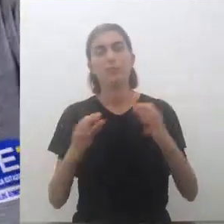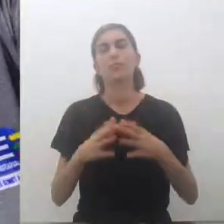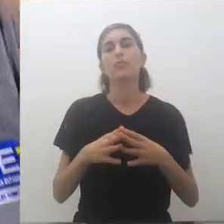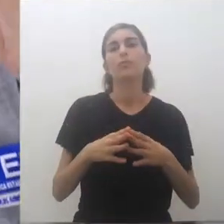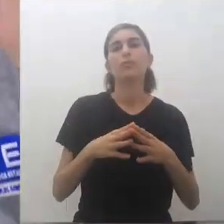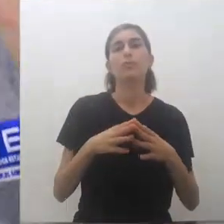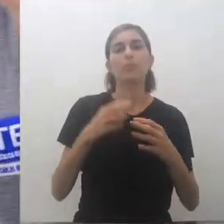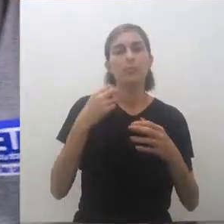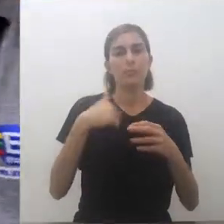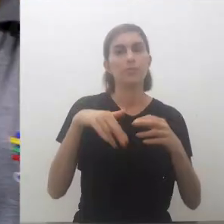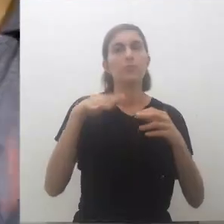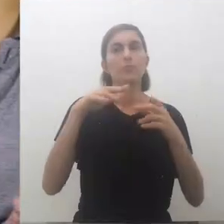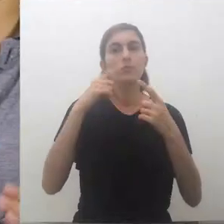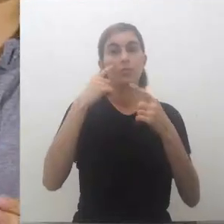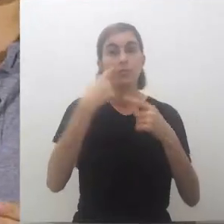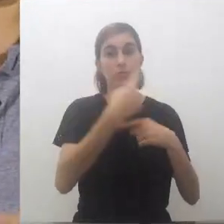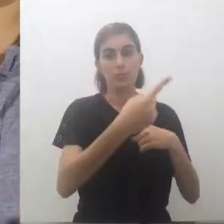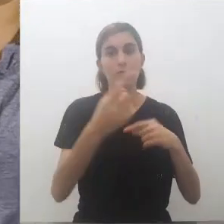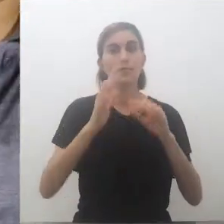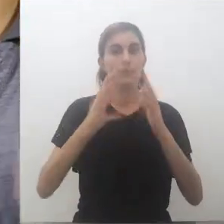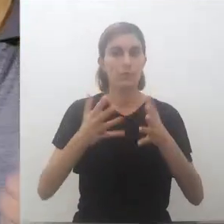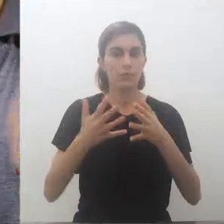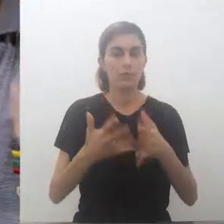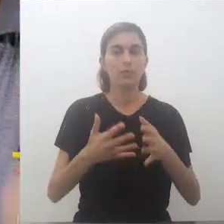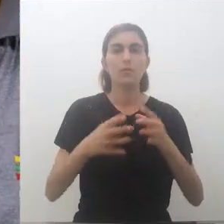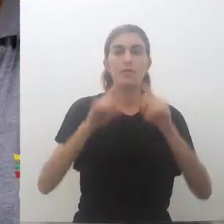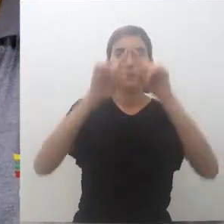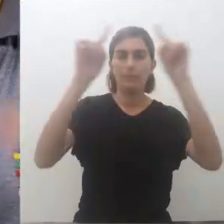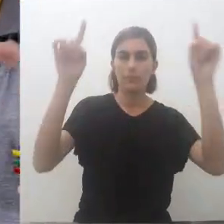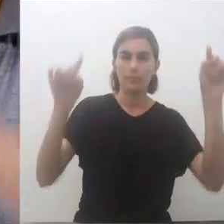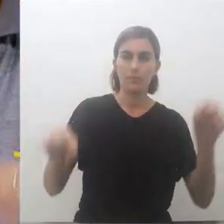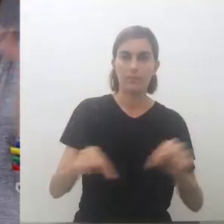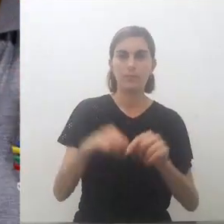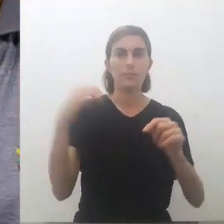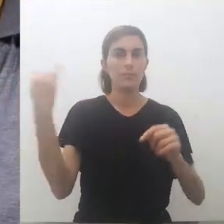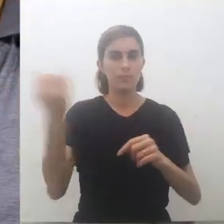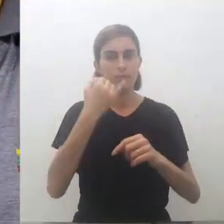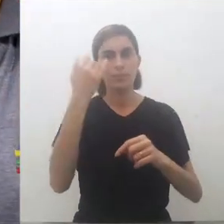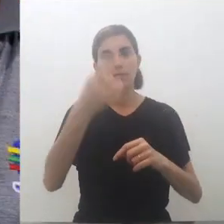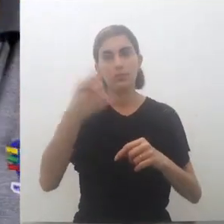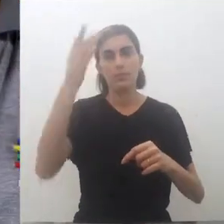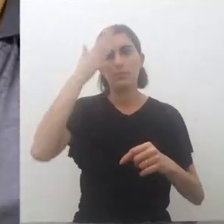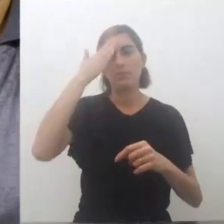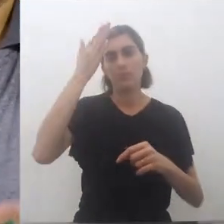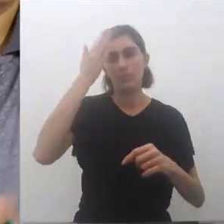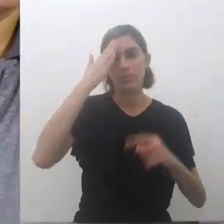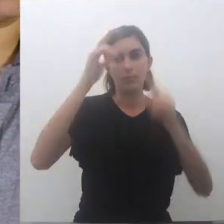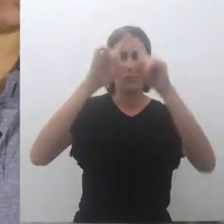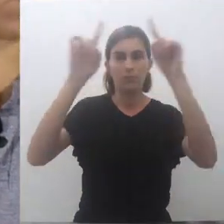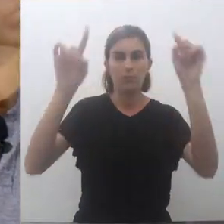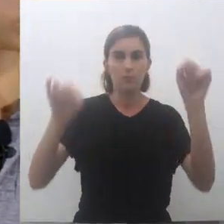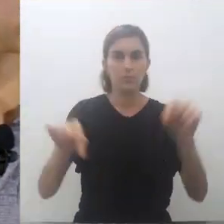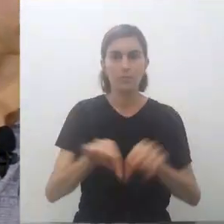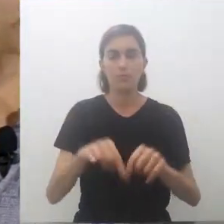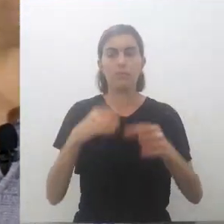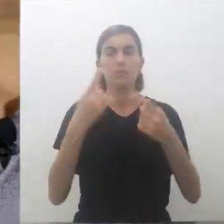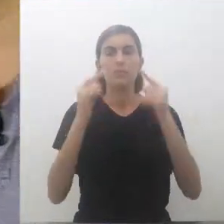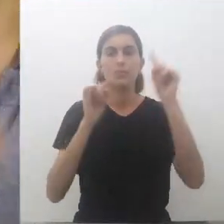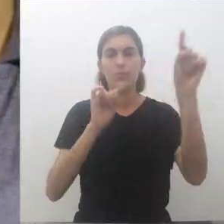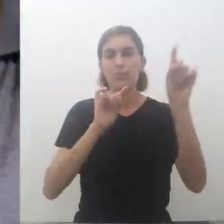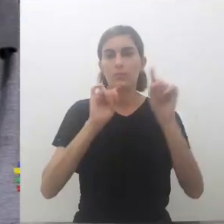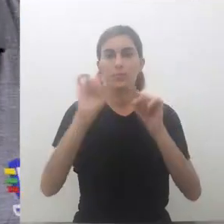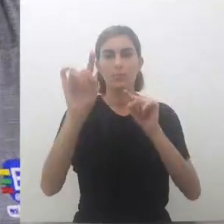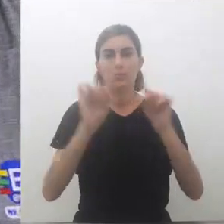na máquina, para você gerar esse enquadramento. O importante é que você saiba que o ponto de enquadramento são os pontos de encontro, os